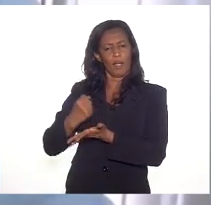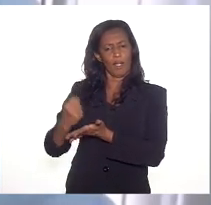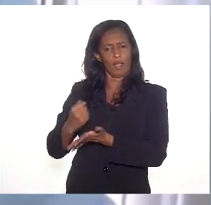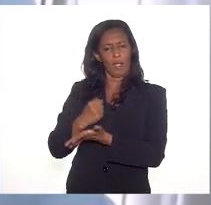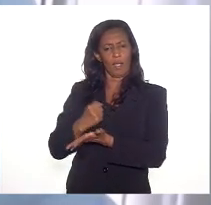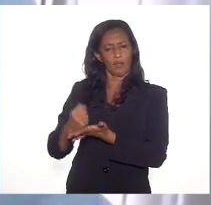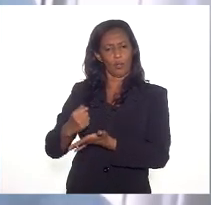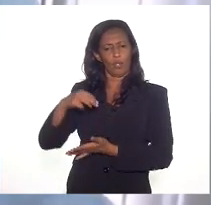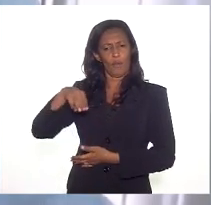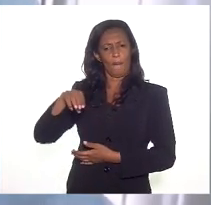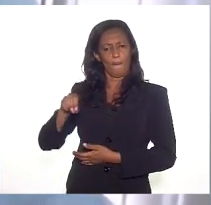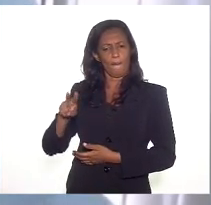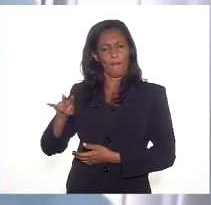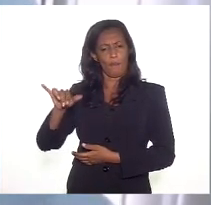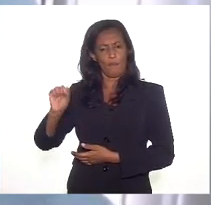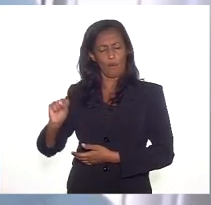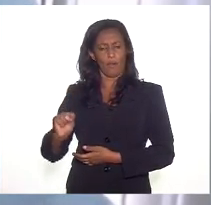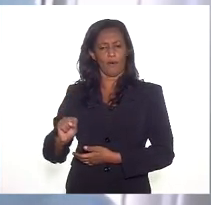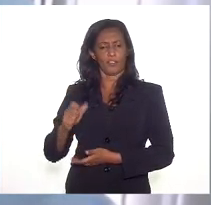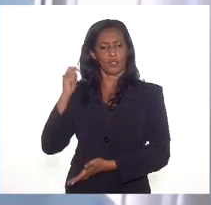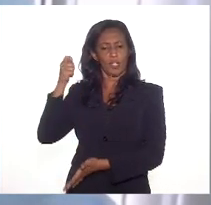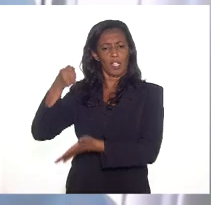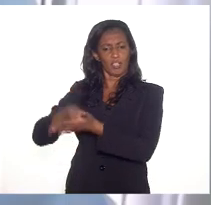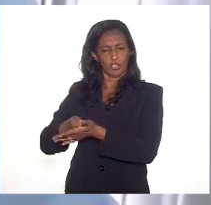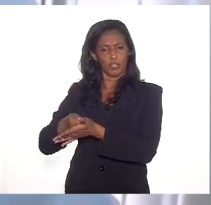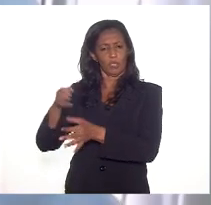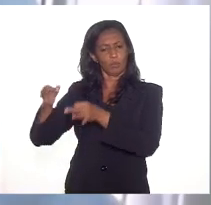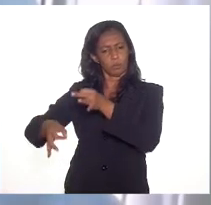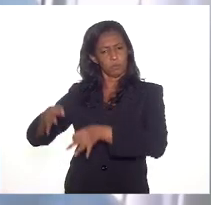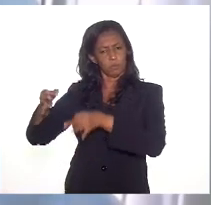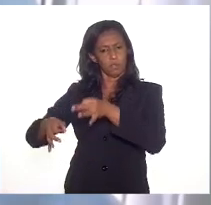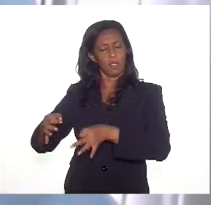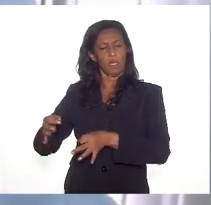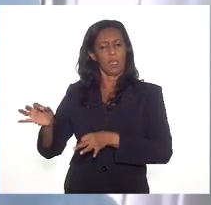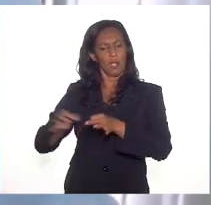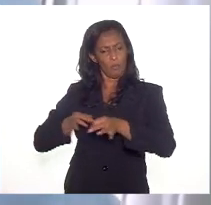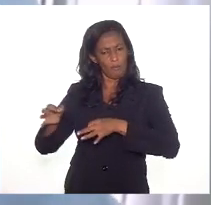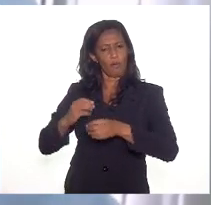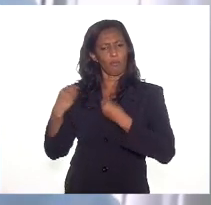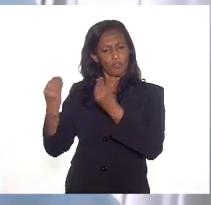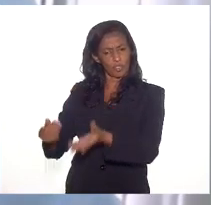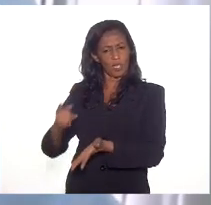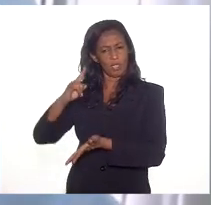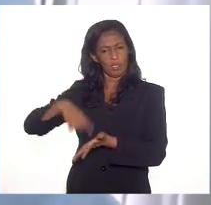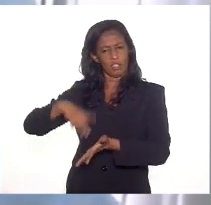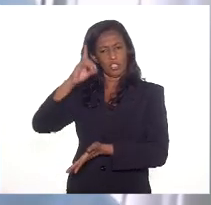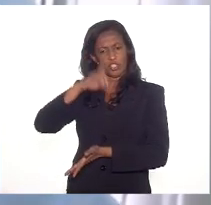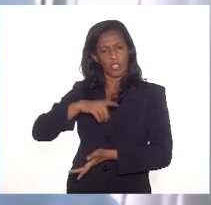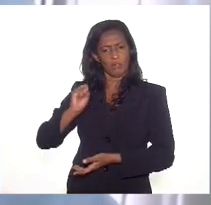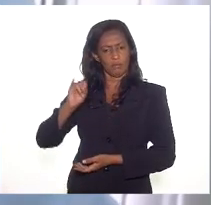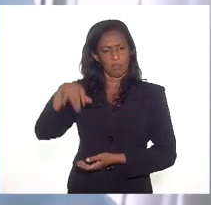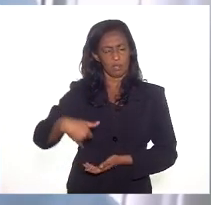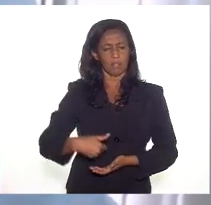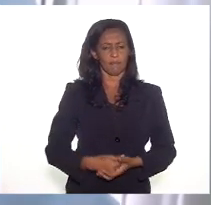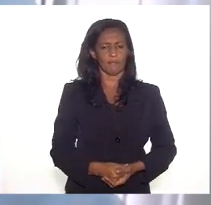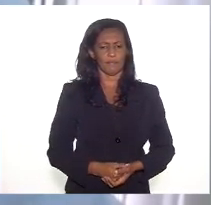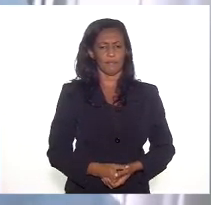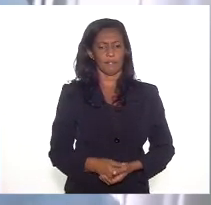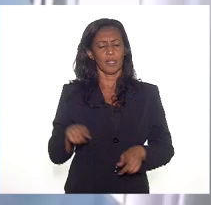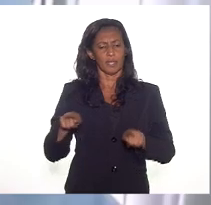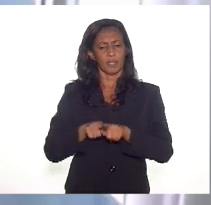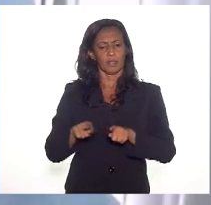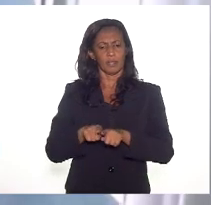de imóveis, podendo o imóvel ser dado em garantia em negócio jurídico. Portanto, é uma forma de titularidade específica, mas é uma forma de titularidade. E, ao